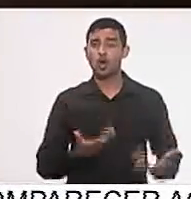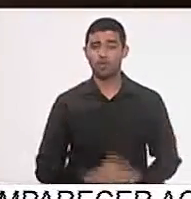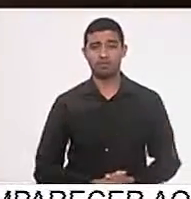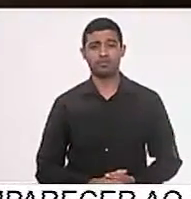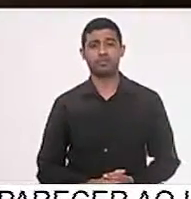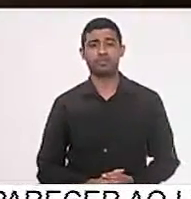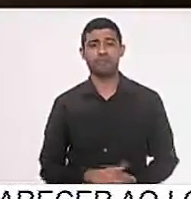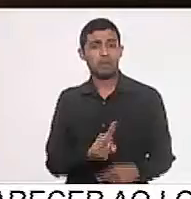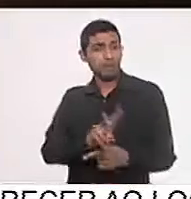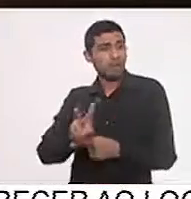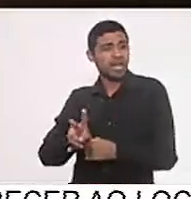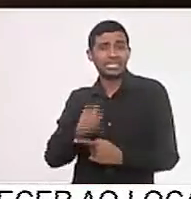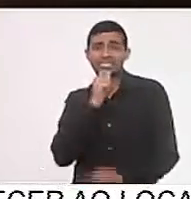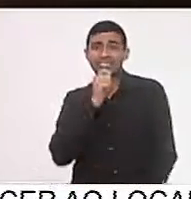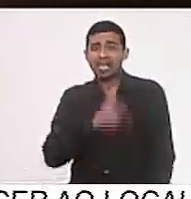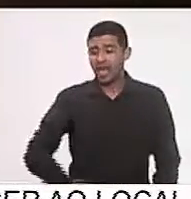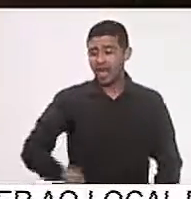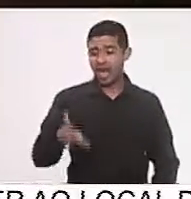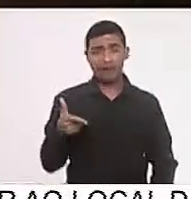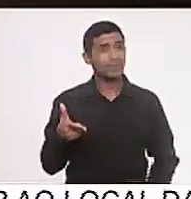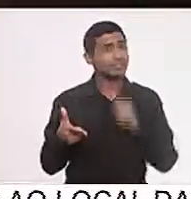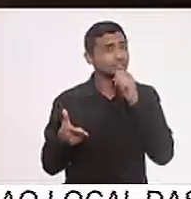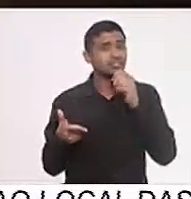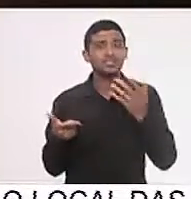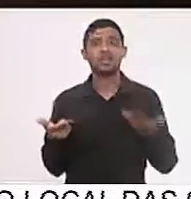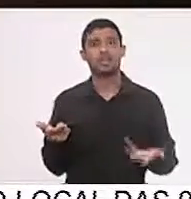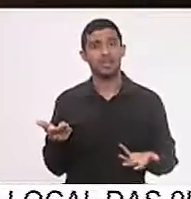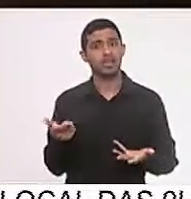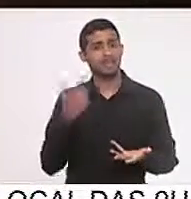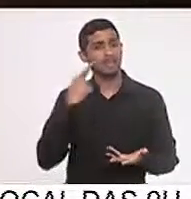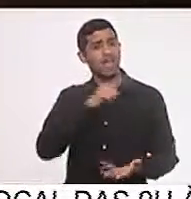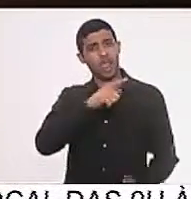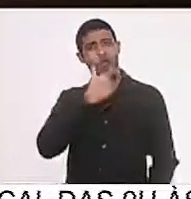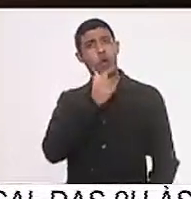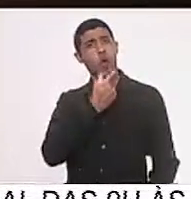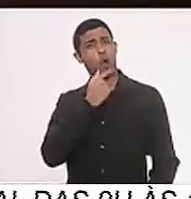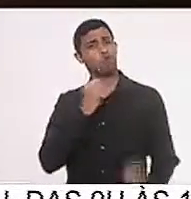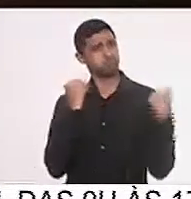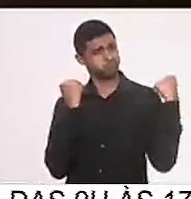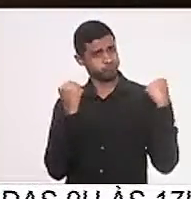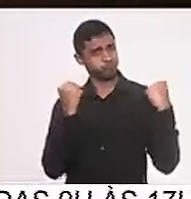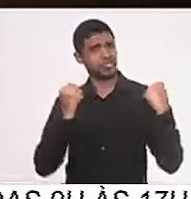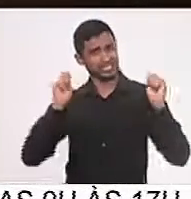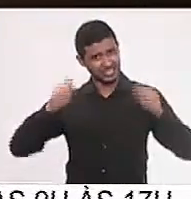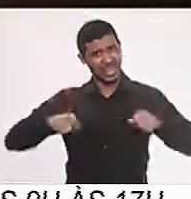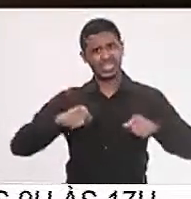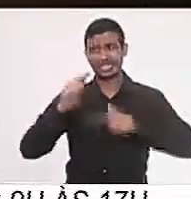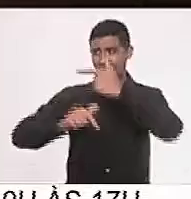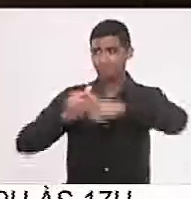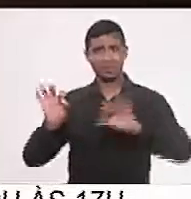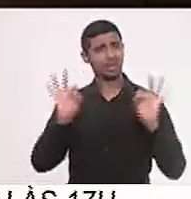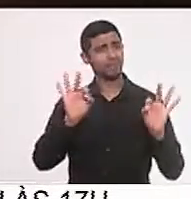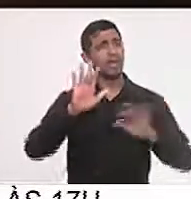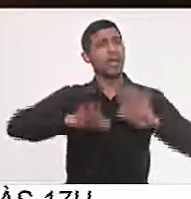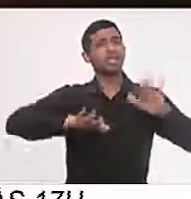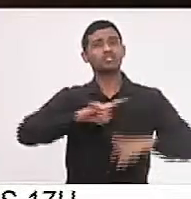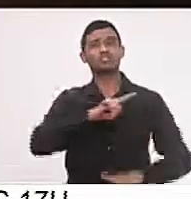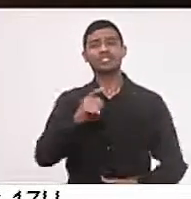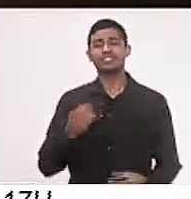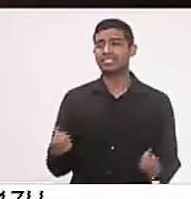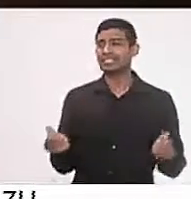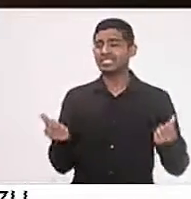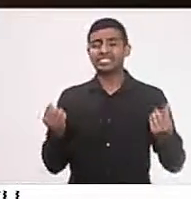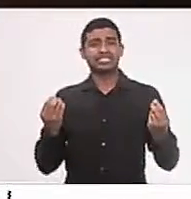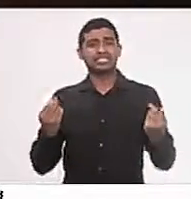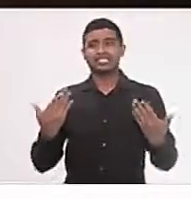Alana, desarmada. Uma guarda municipal de bravos homens, de competentes homens, mas que muitas vezes se vê